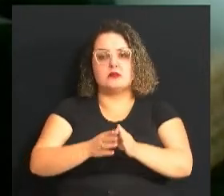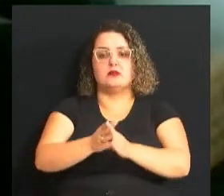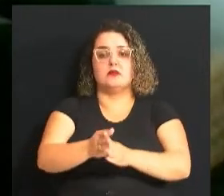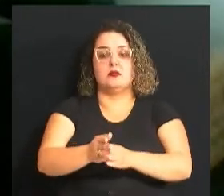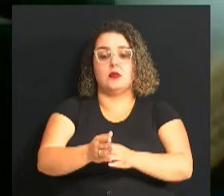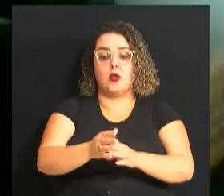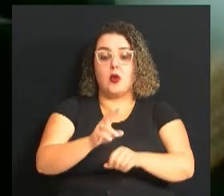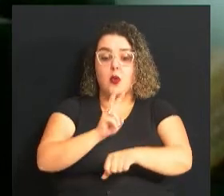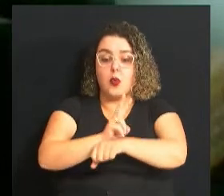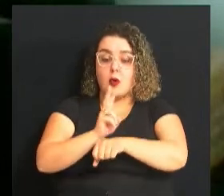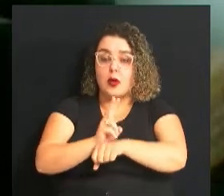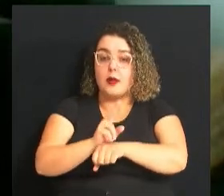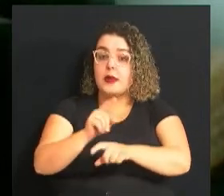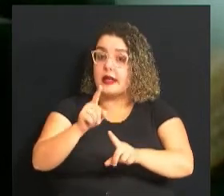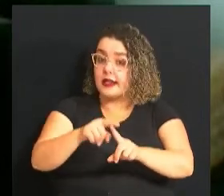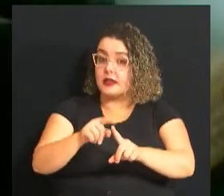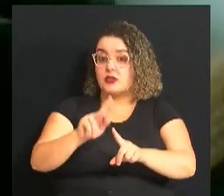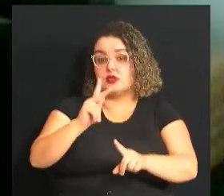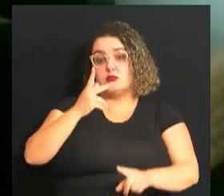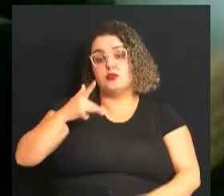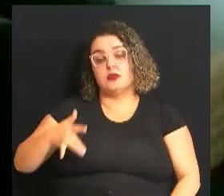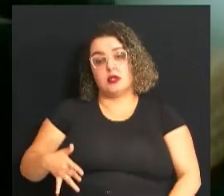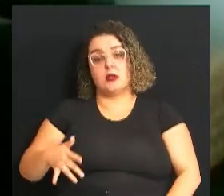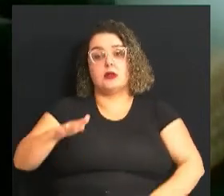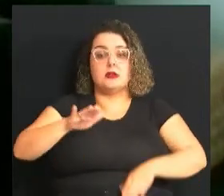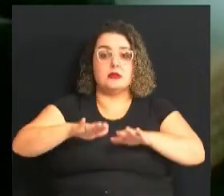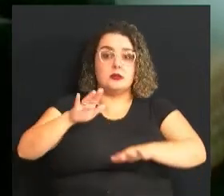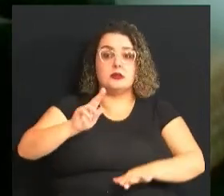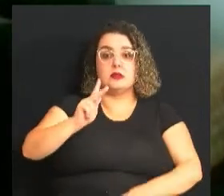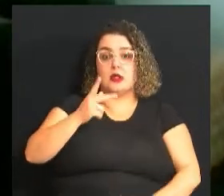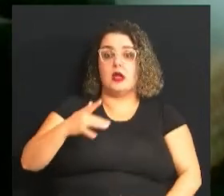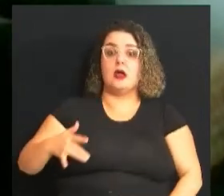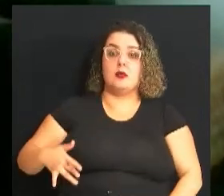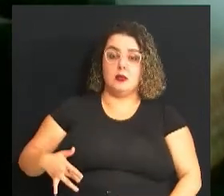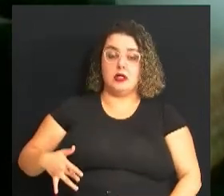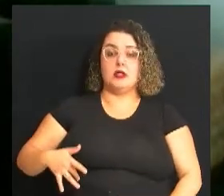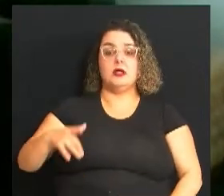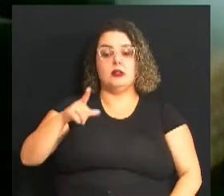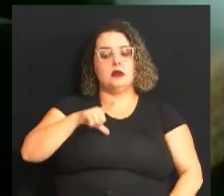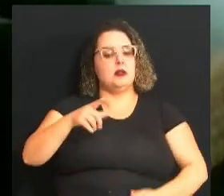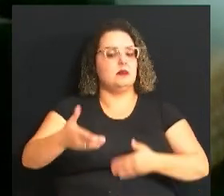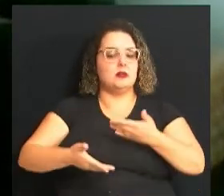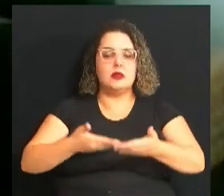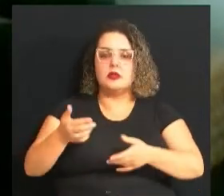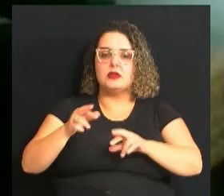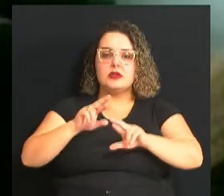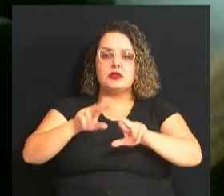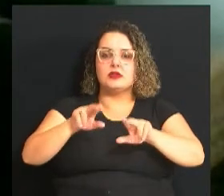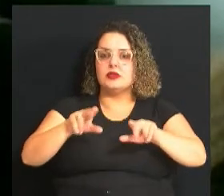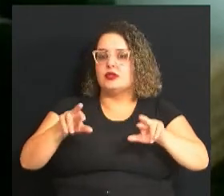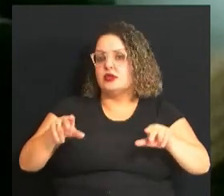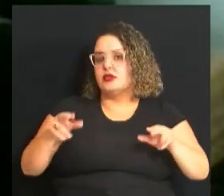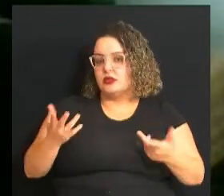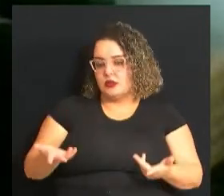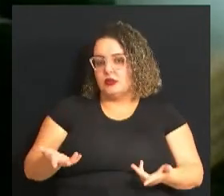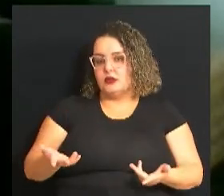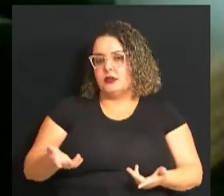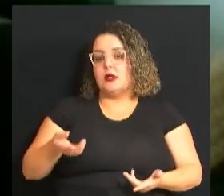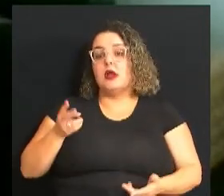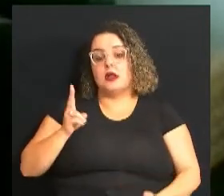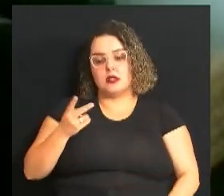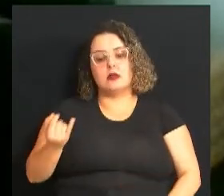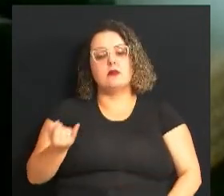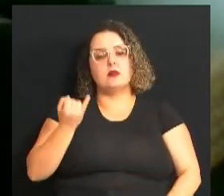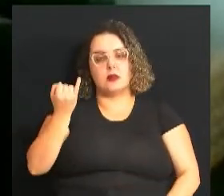tipo de hepatite. Então, dependendo da hepatite, nós temos tratamentos diferenciados. Então, é sempre fundamental que a